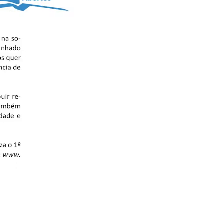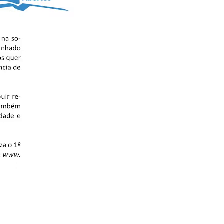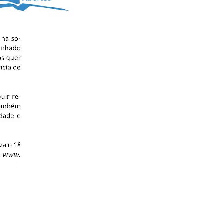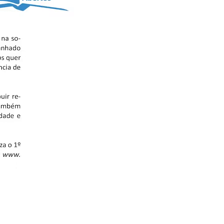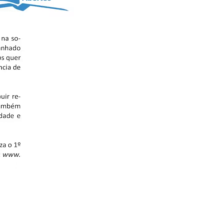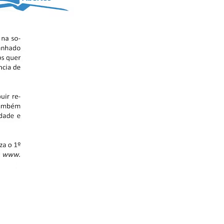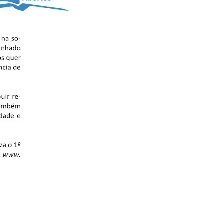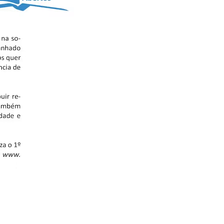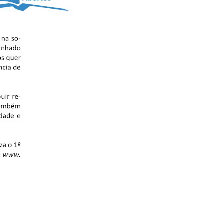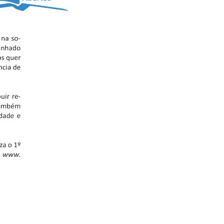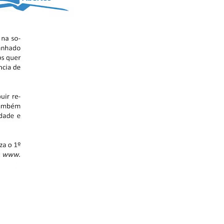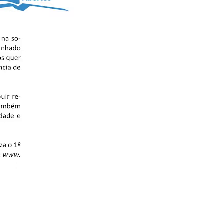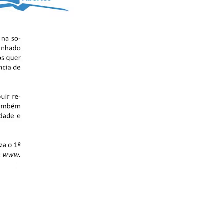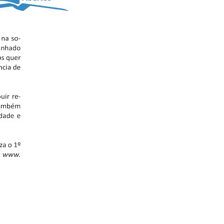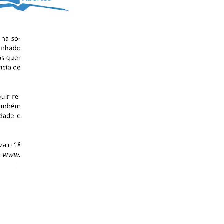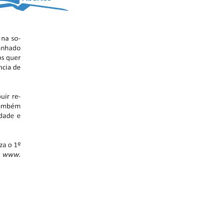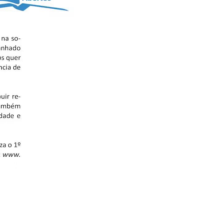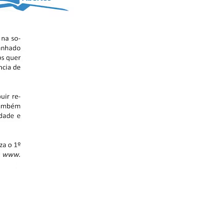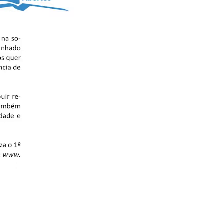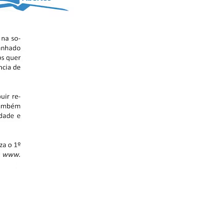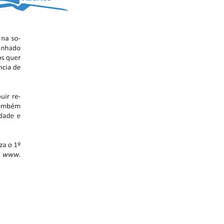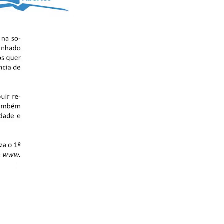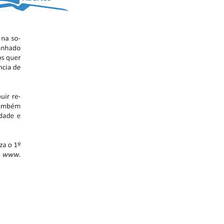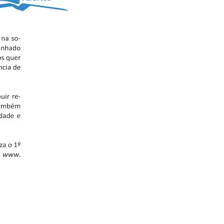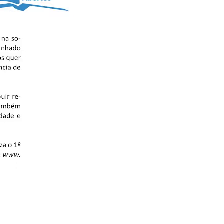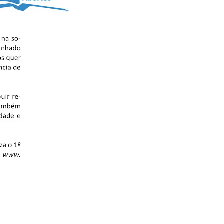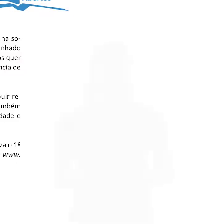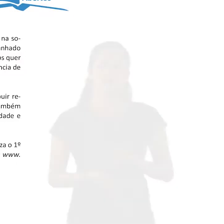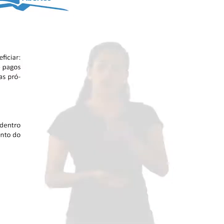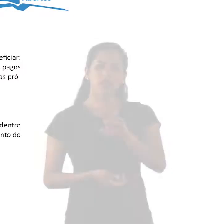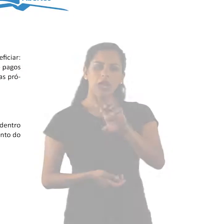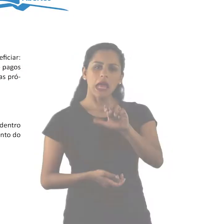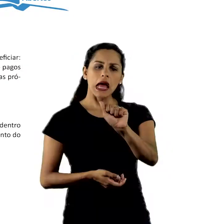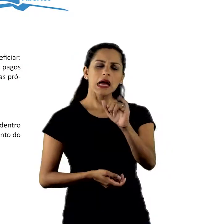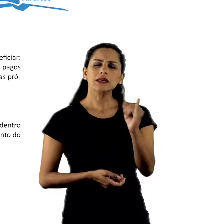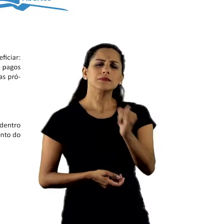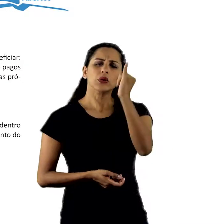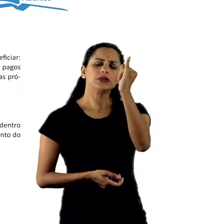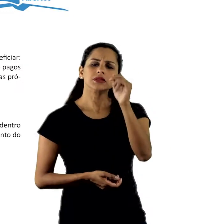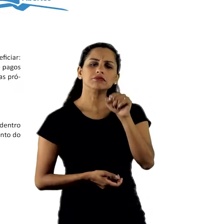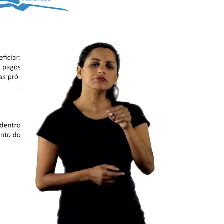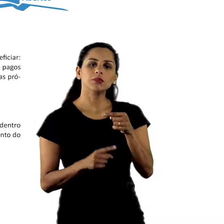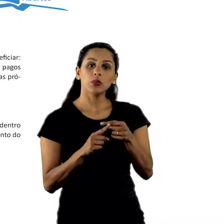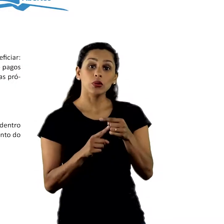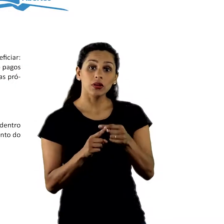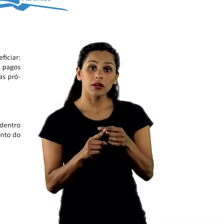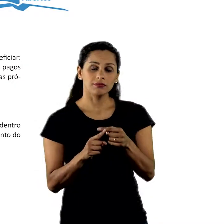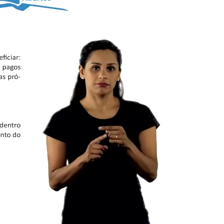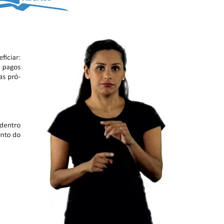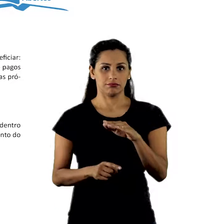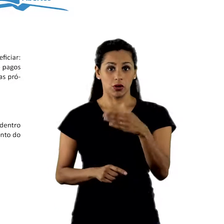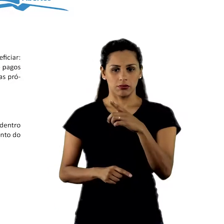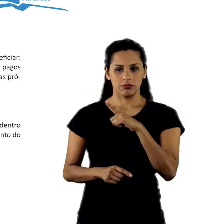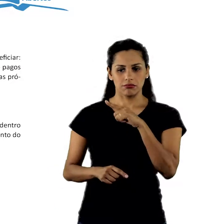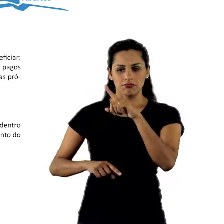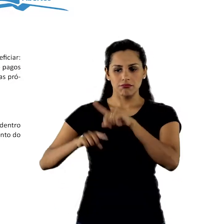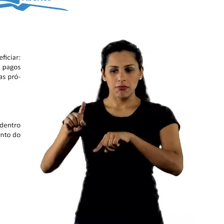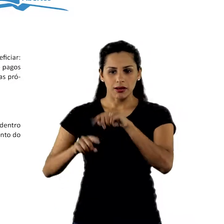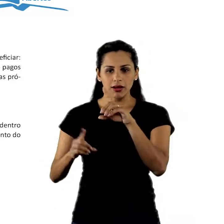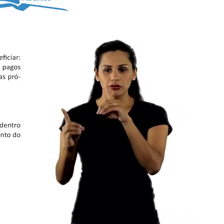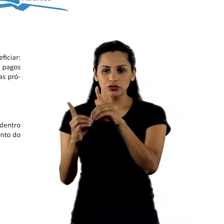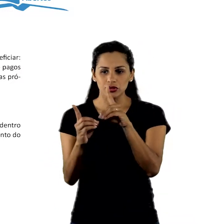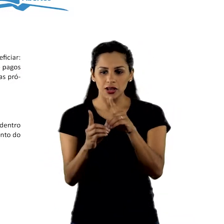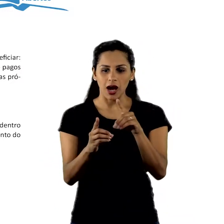claro100k ele pontuava html porque os réus são tão importantes quanto materiais